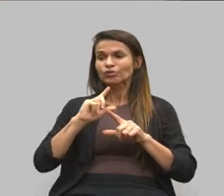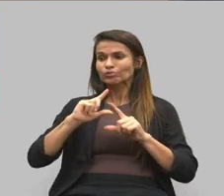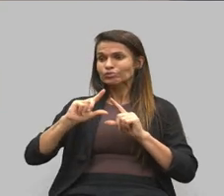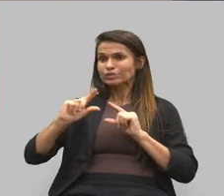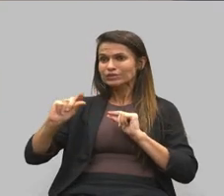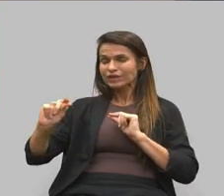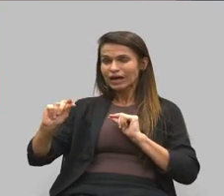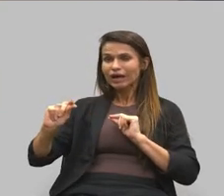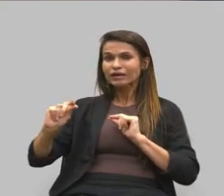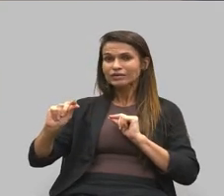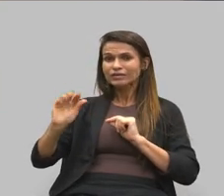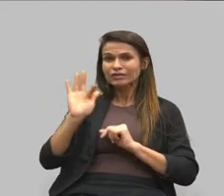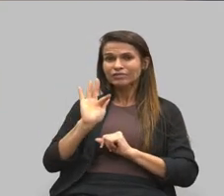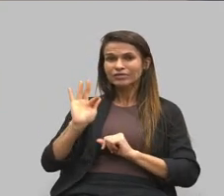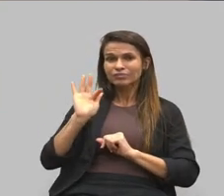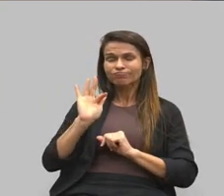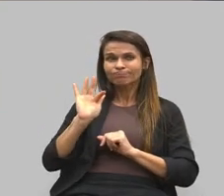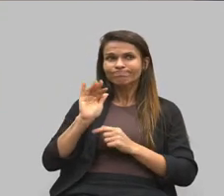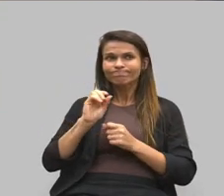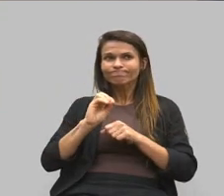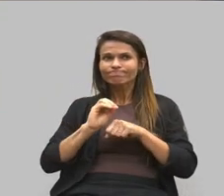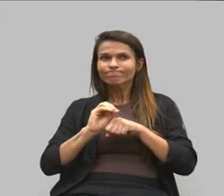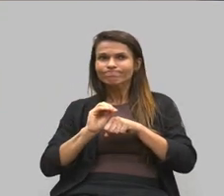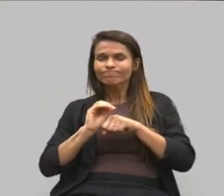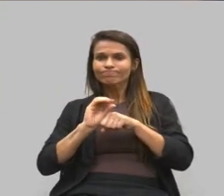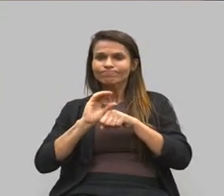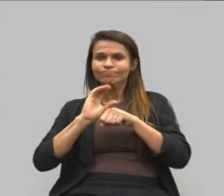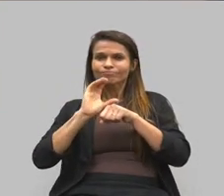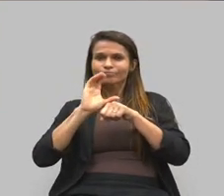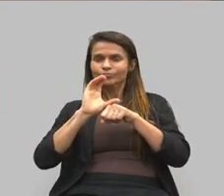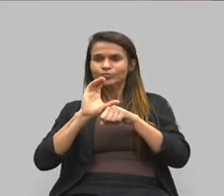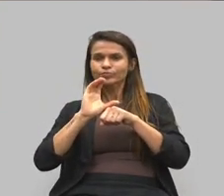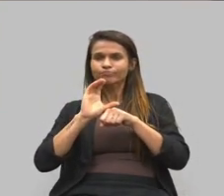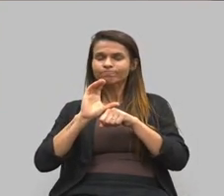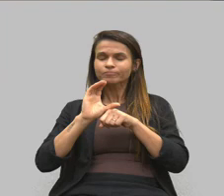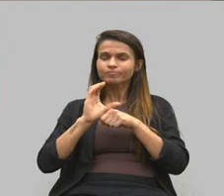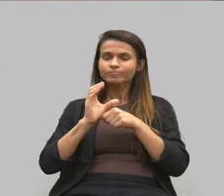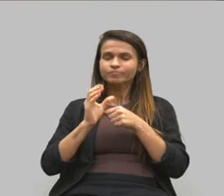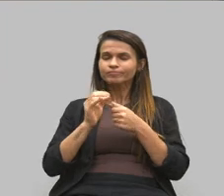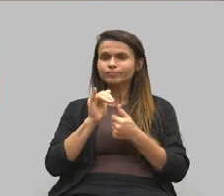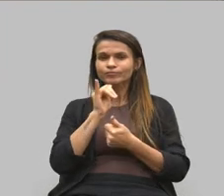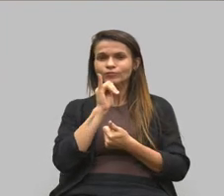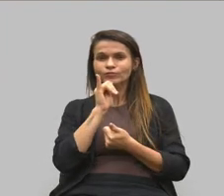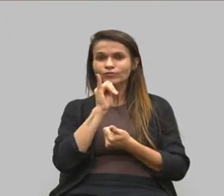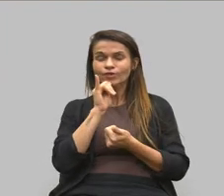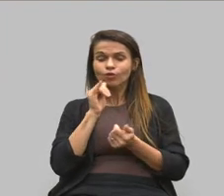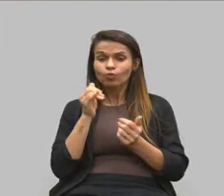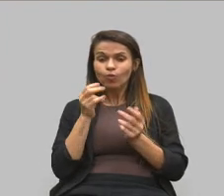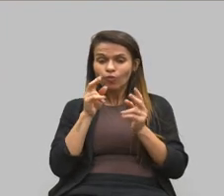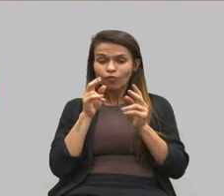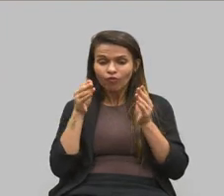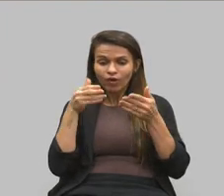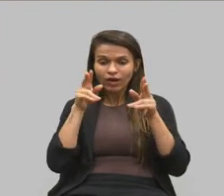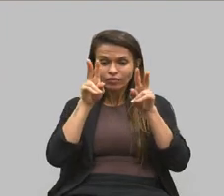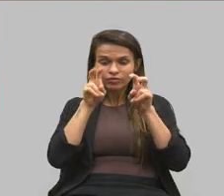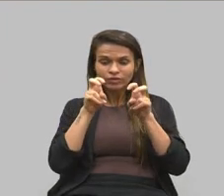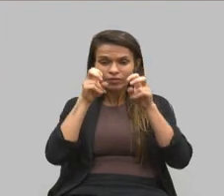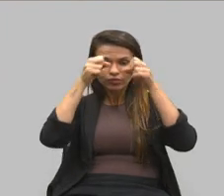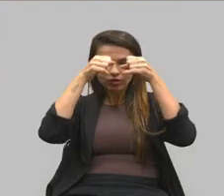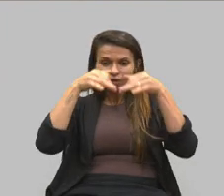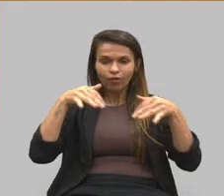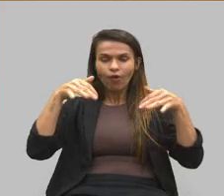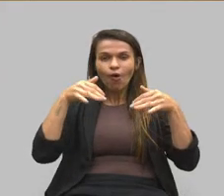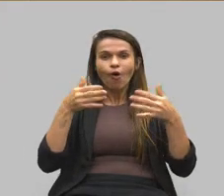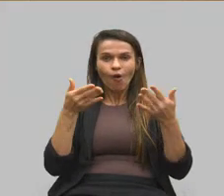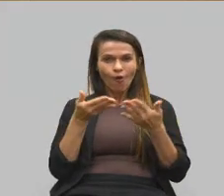sem o mínimo de conhecimento por exemplo eh sobre autismo você verbaliza hoje não hoje a